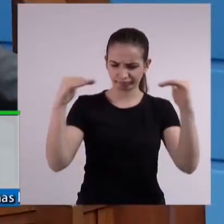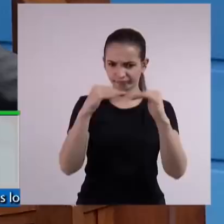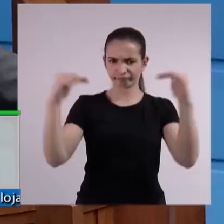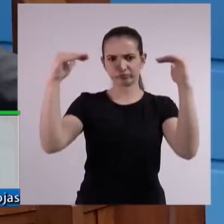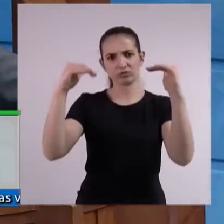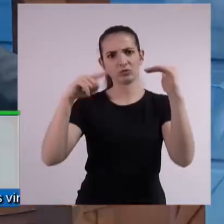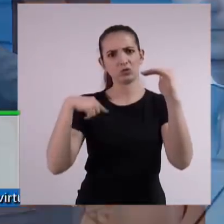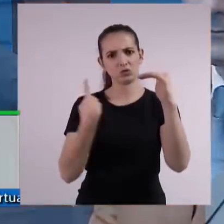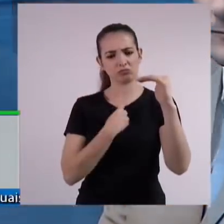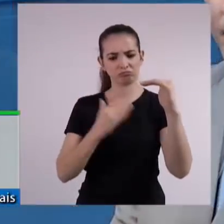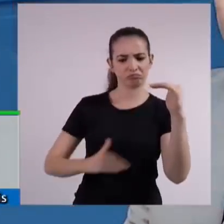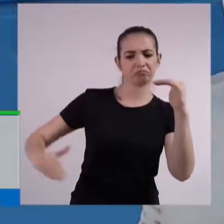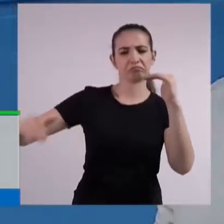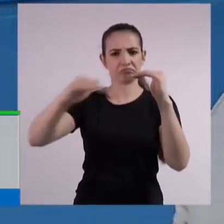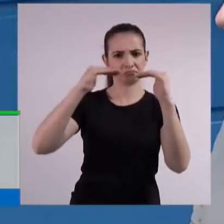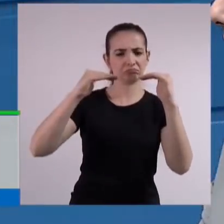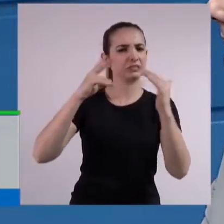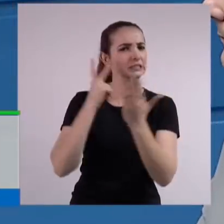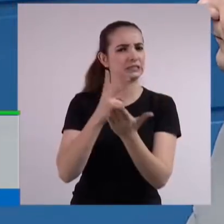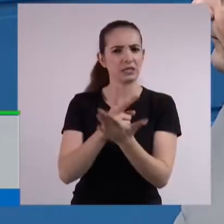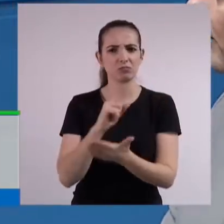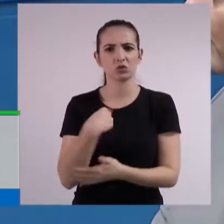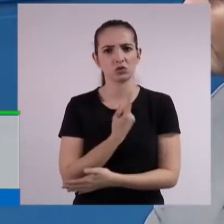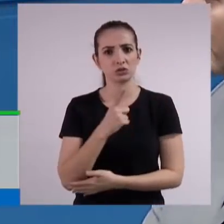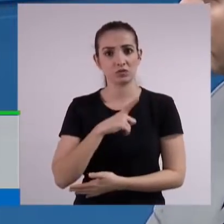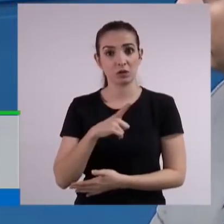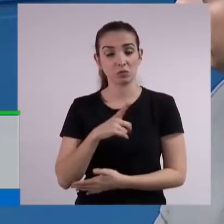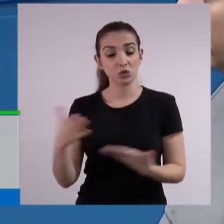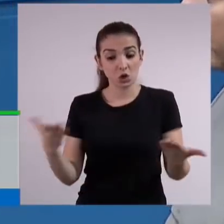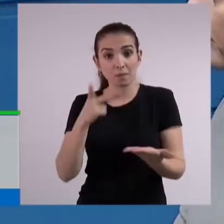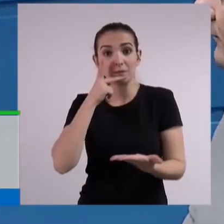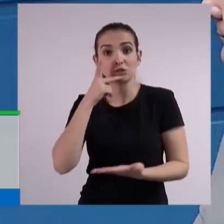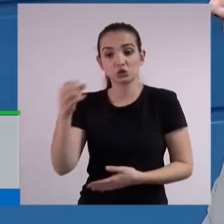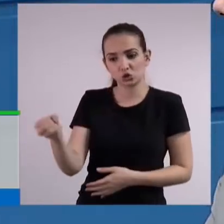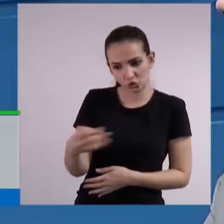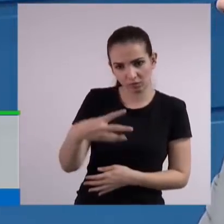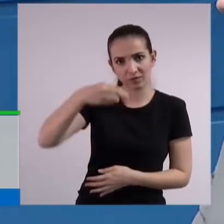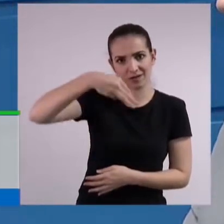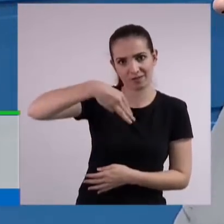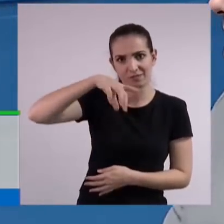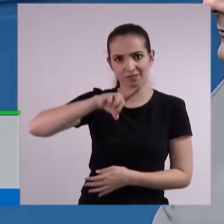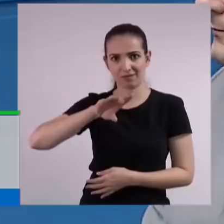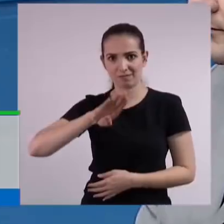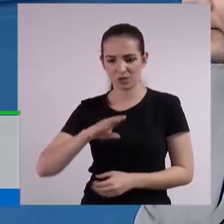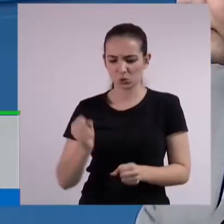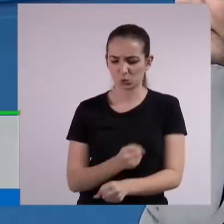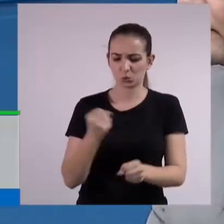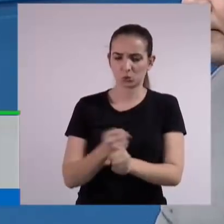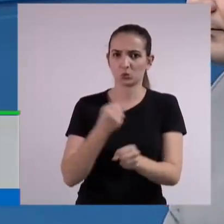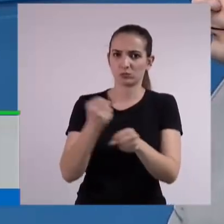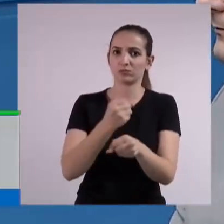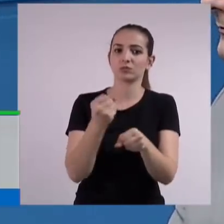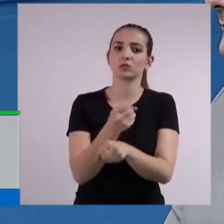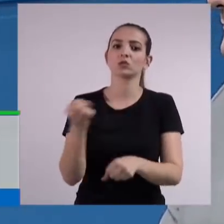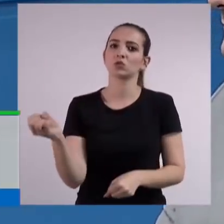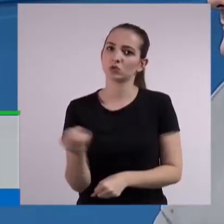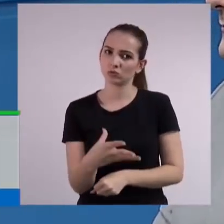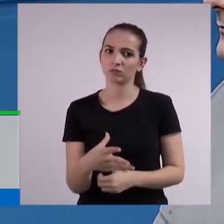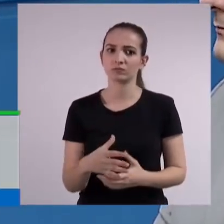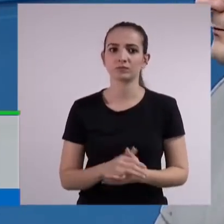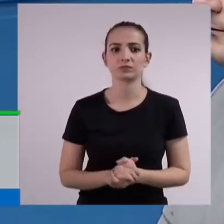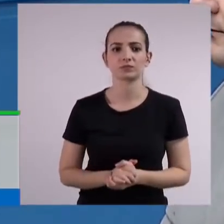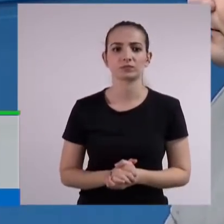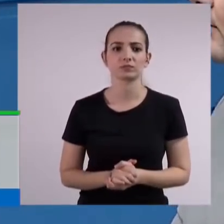que sempre tivemos. E o novo MDB está sendo reconstruído a esse